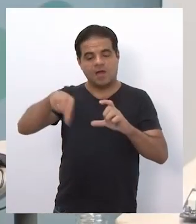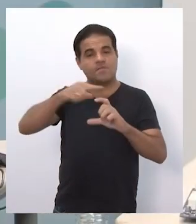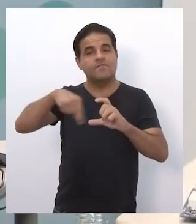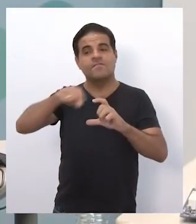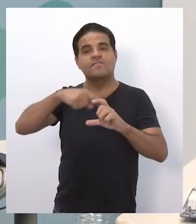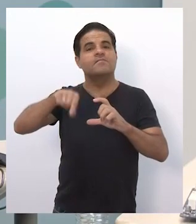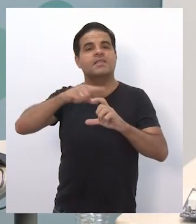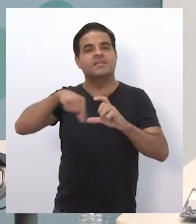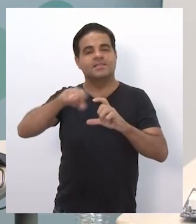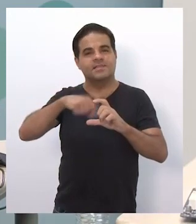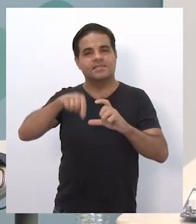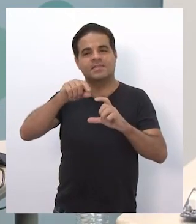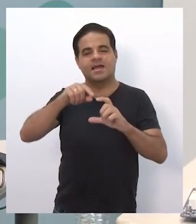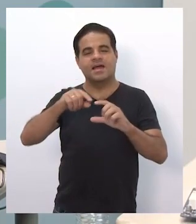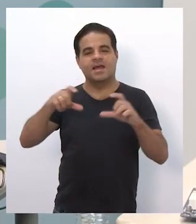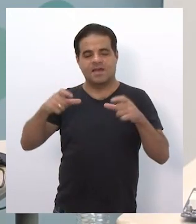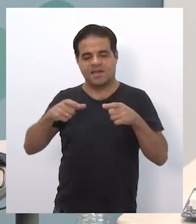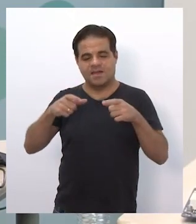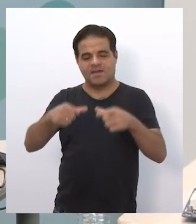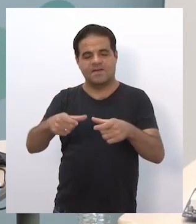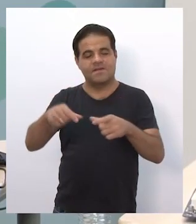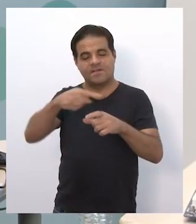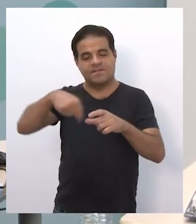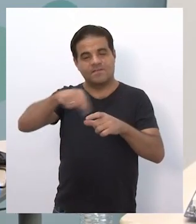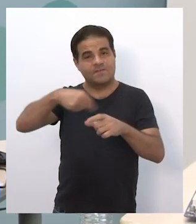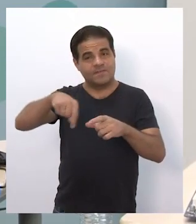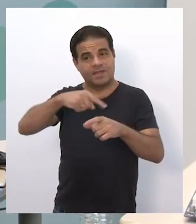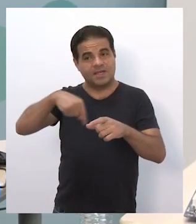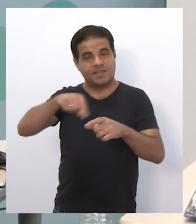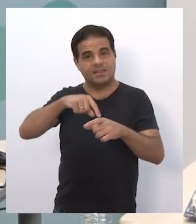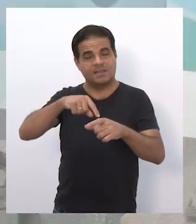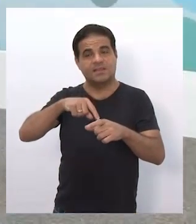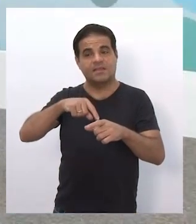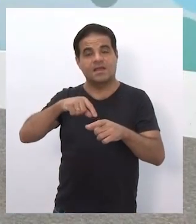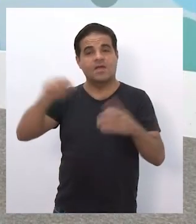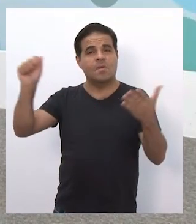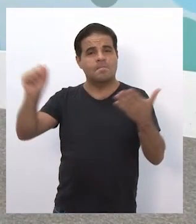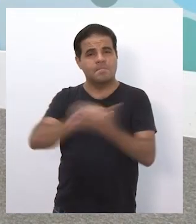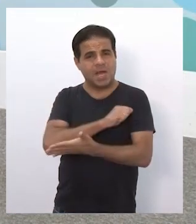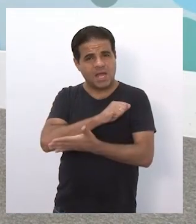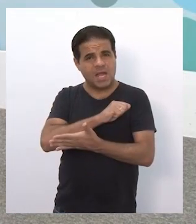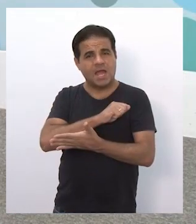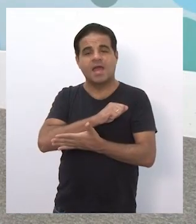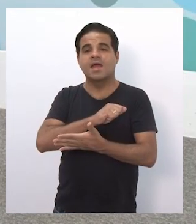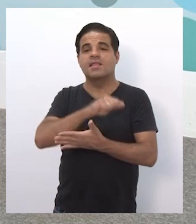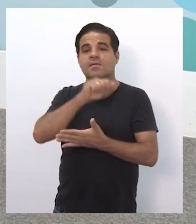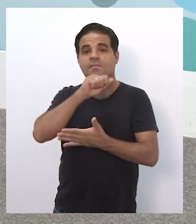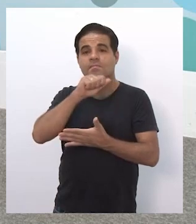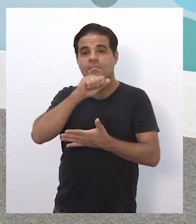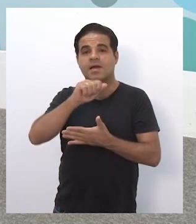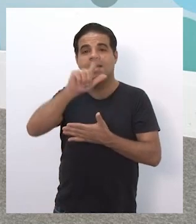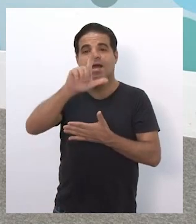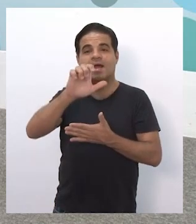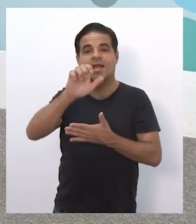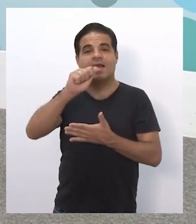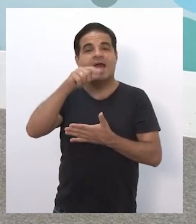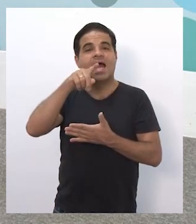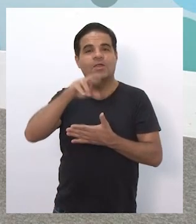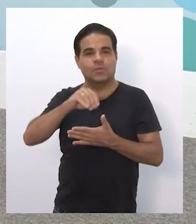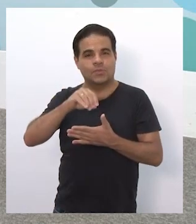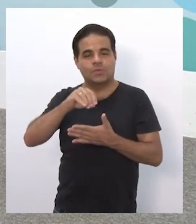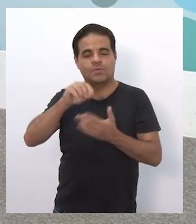também. Era fita cassete. Eu apanhei da minha mãe, porque eu apaguei a fita cassete dela de Leandro e Leonardo, que ela